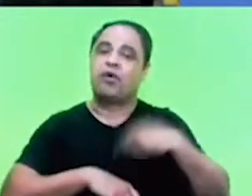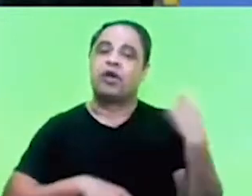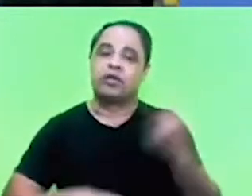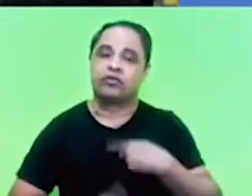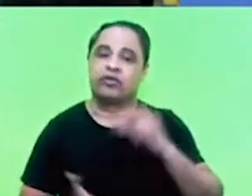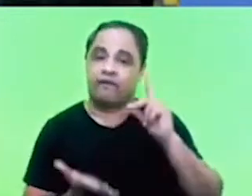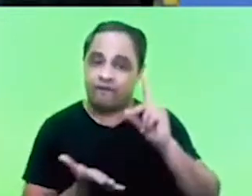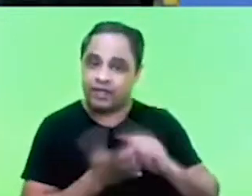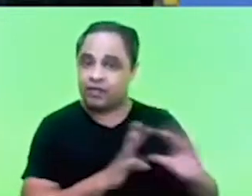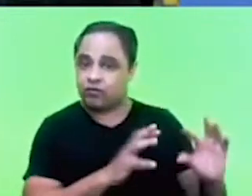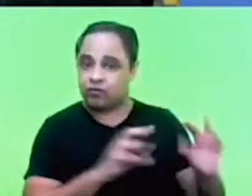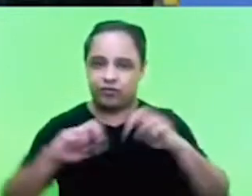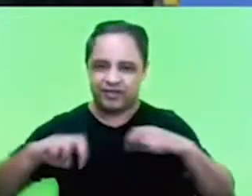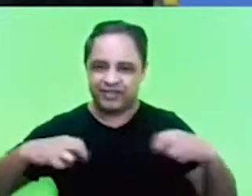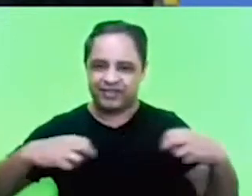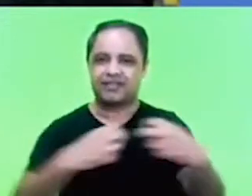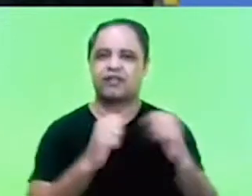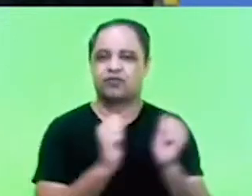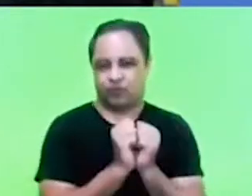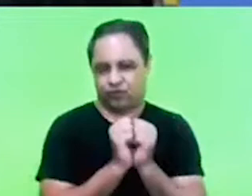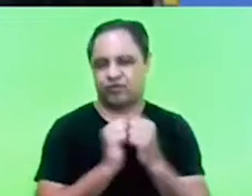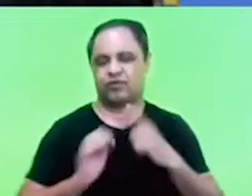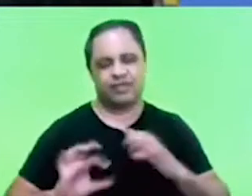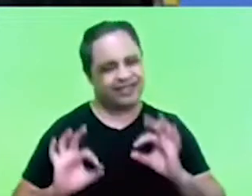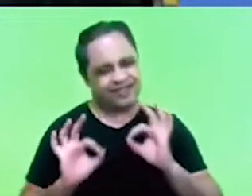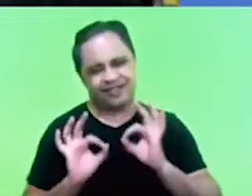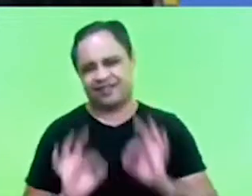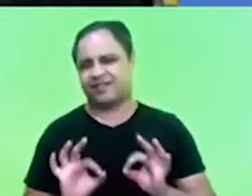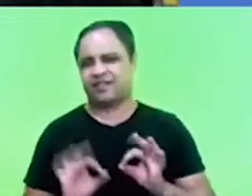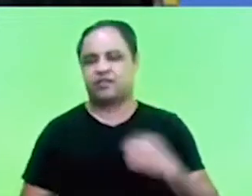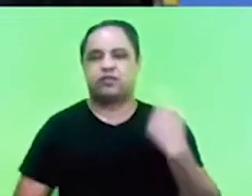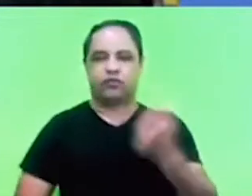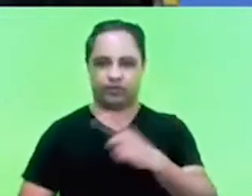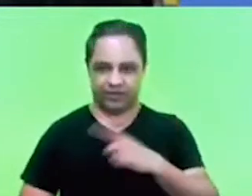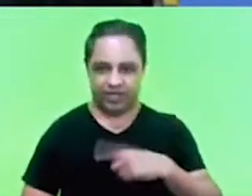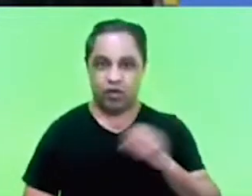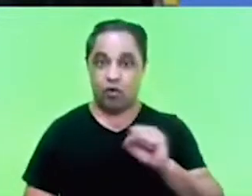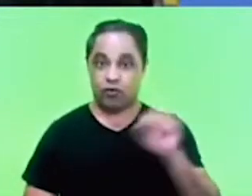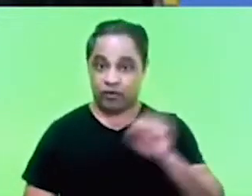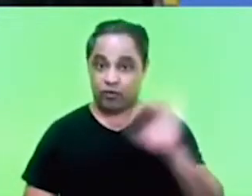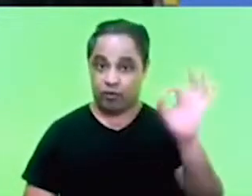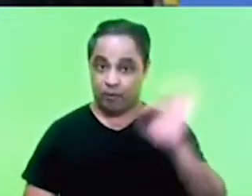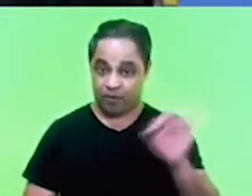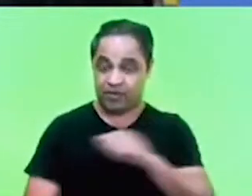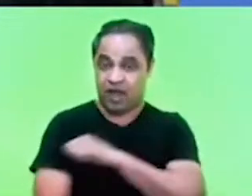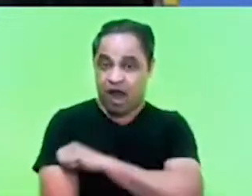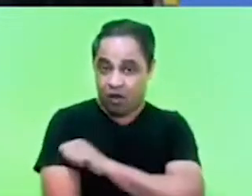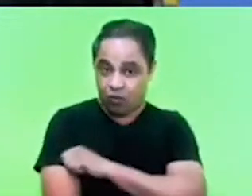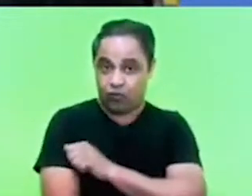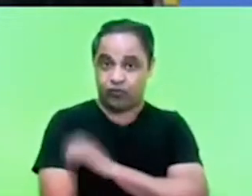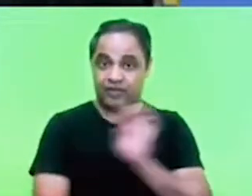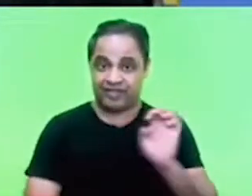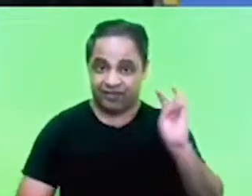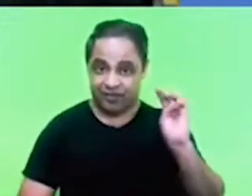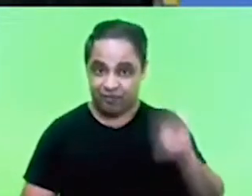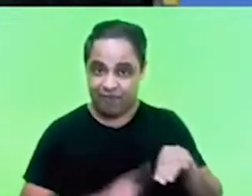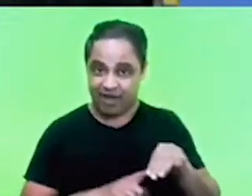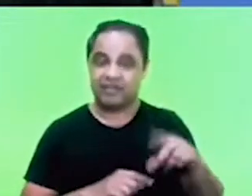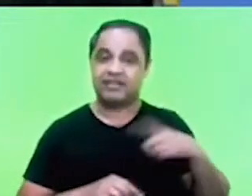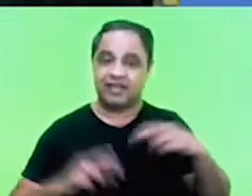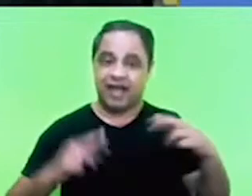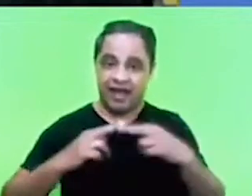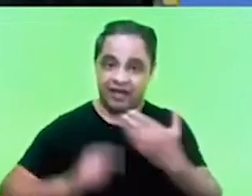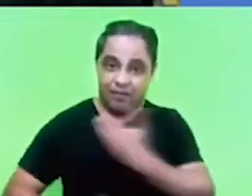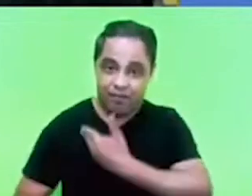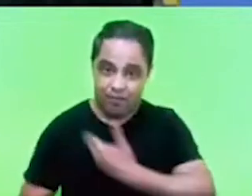mundo sentar junto. A única coisa que eu tenho certeza é a seguinte: se a gente tem 88% dos alunos do ensino médio na rede pública,